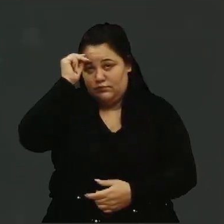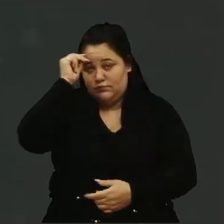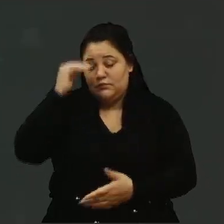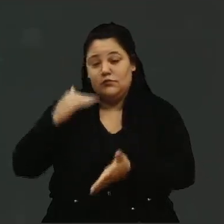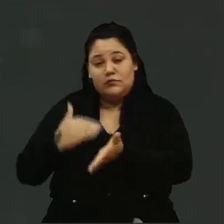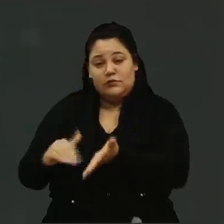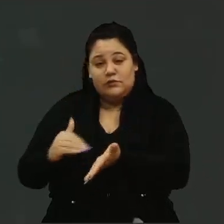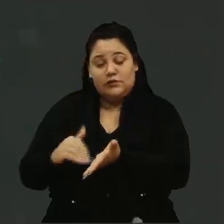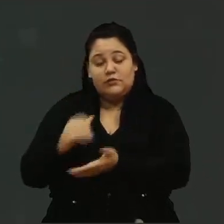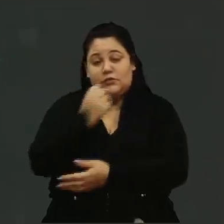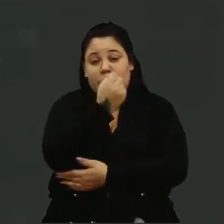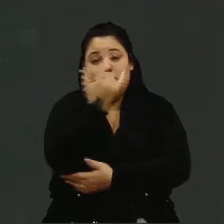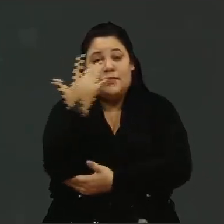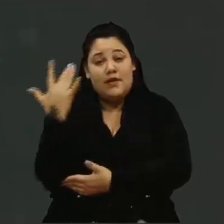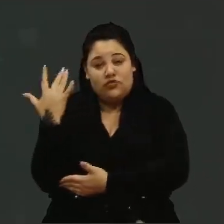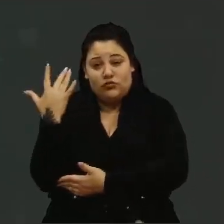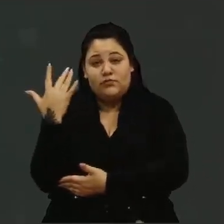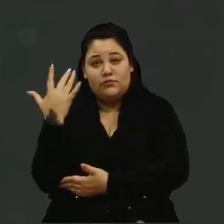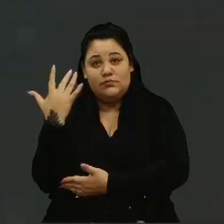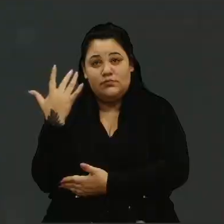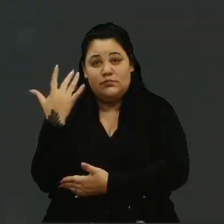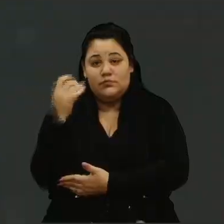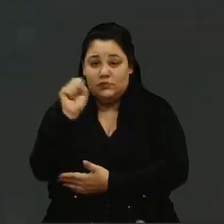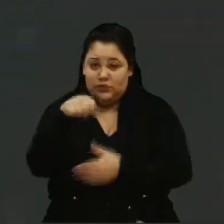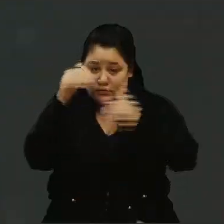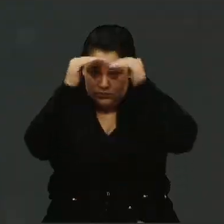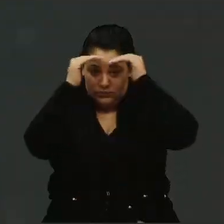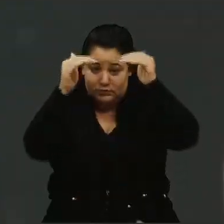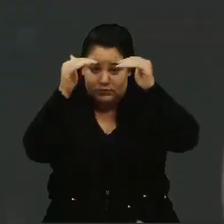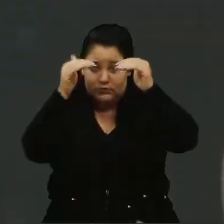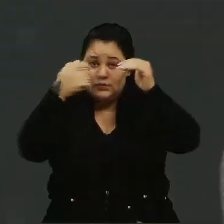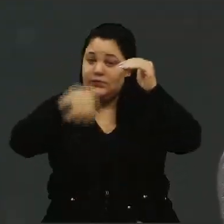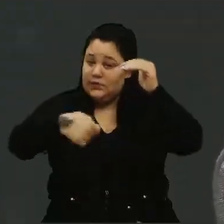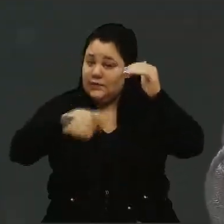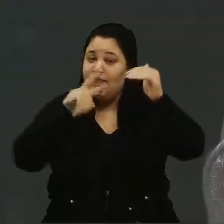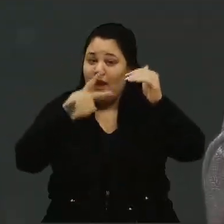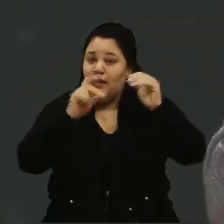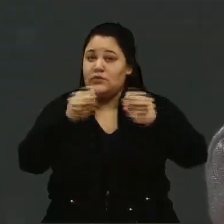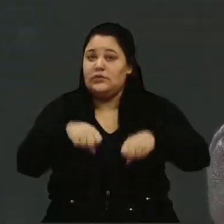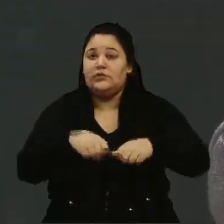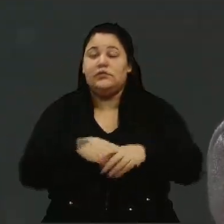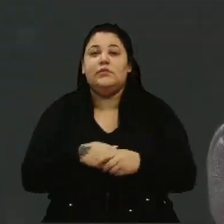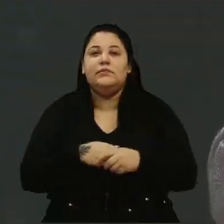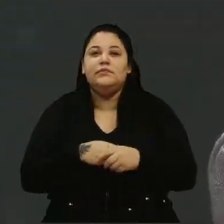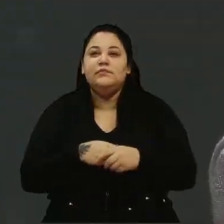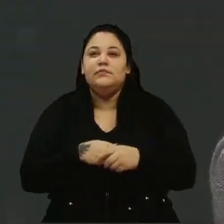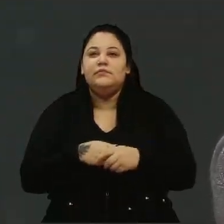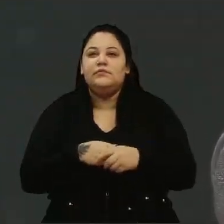foi efetivamente cumprido. Então precisa ser ressaltado isso. Agora,